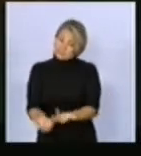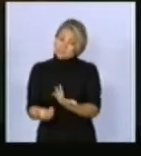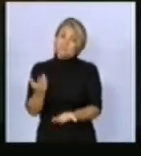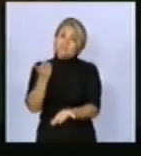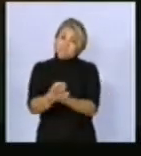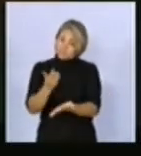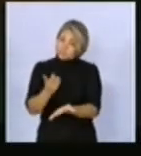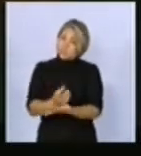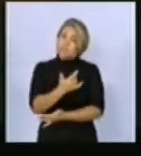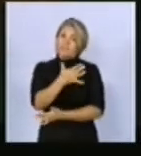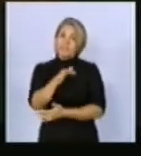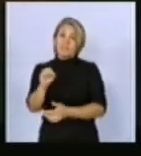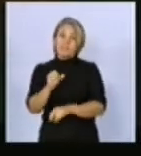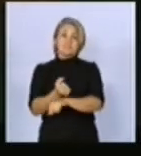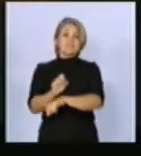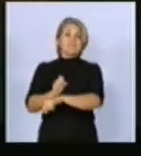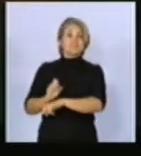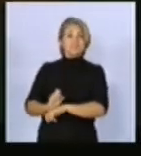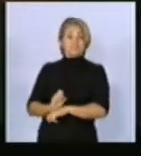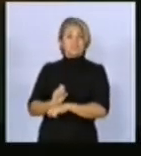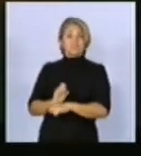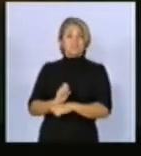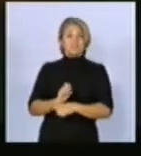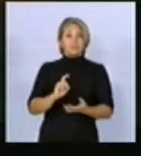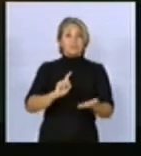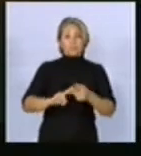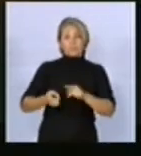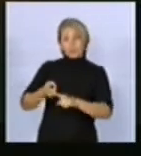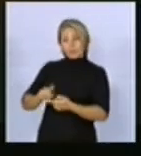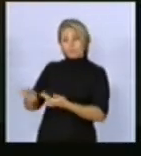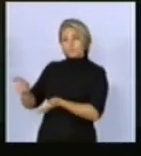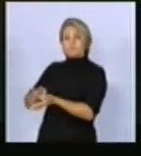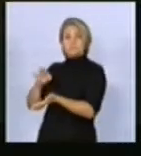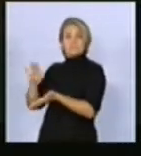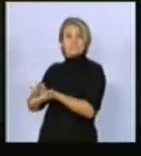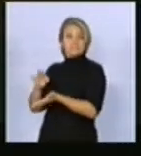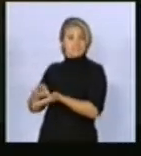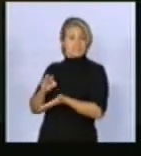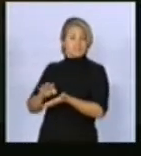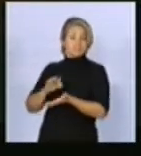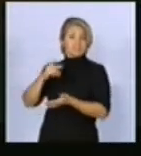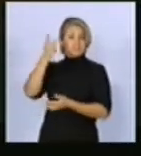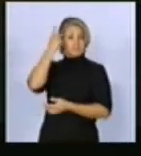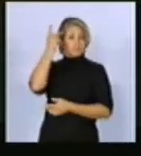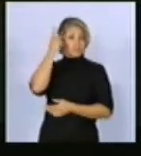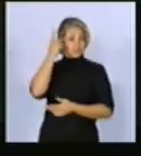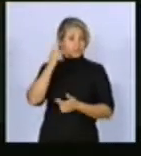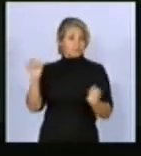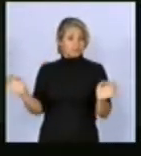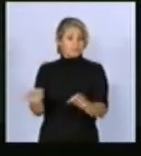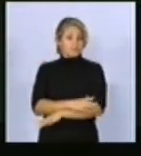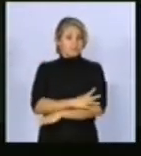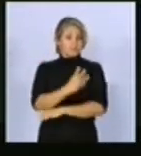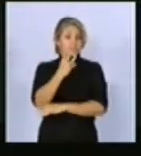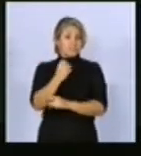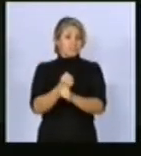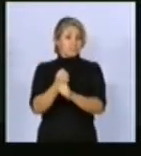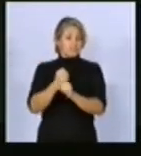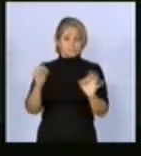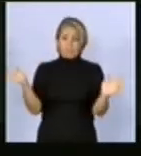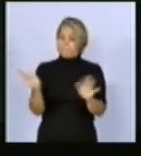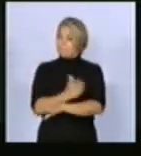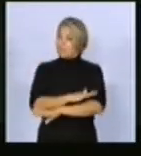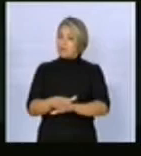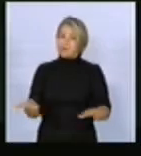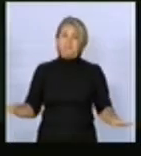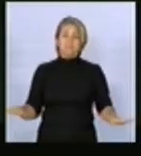estados produtores um acordo assinado entre o primeiro jogo é bonita prever o fim dessa prática daqui a três anos nos demais estados